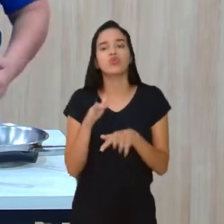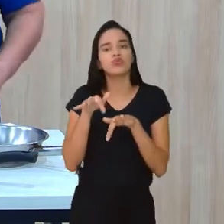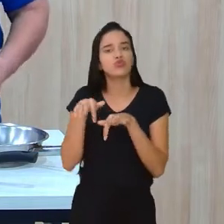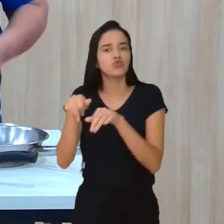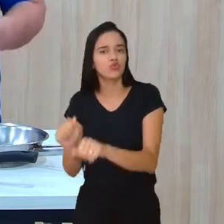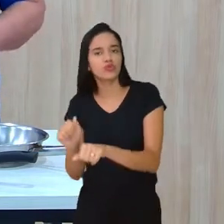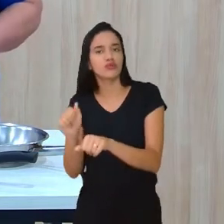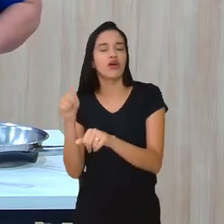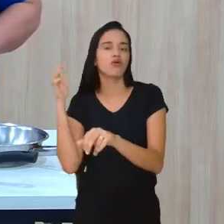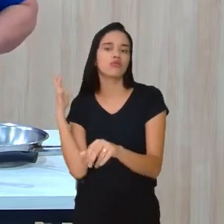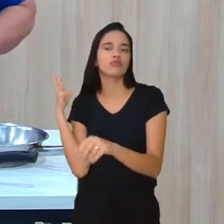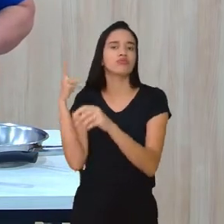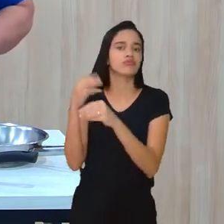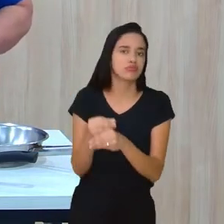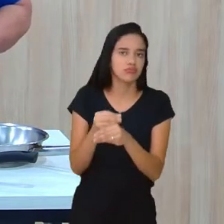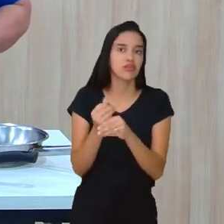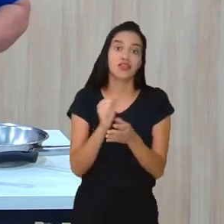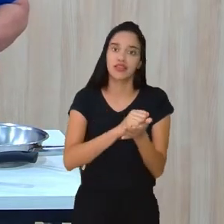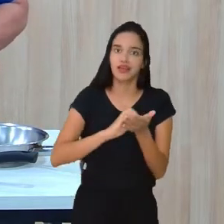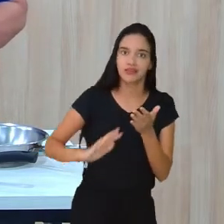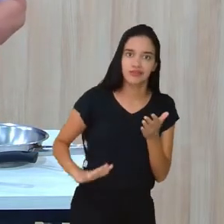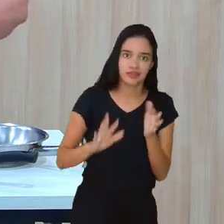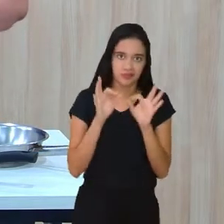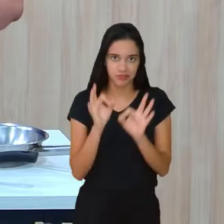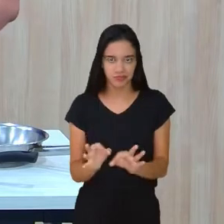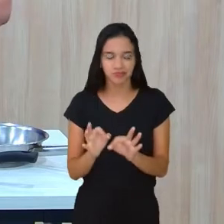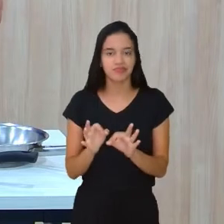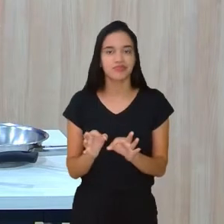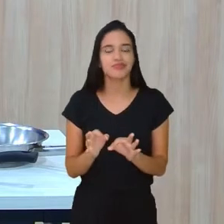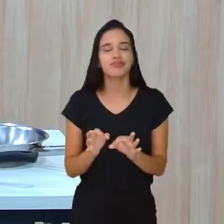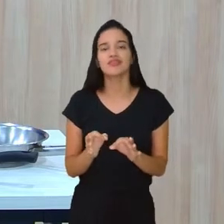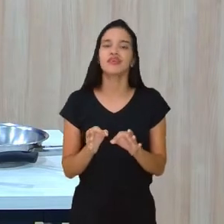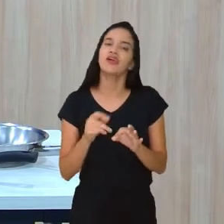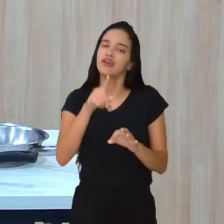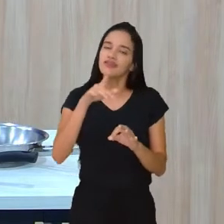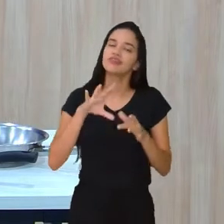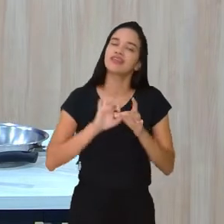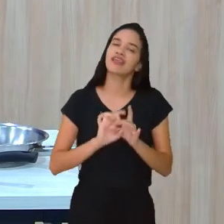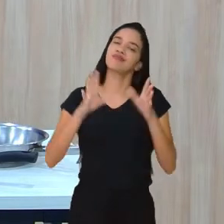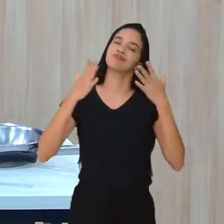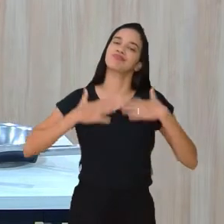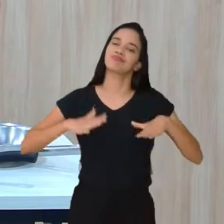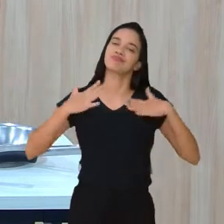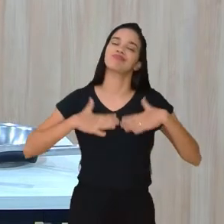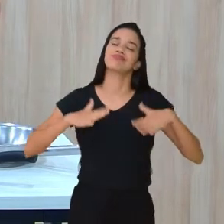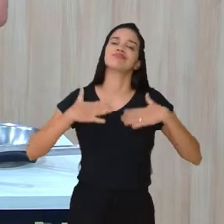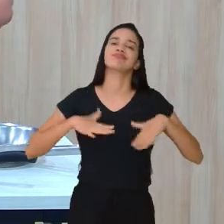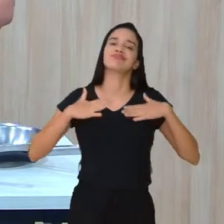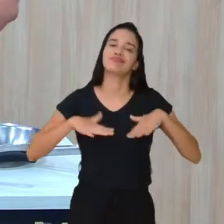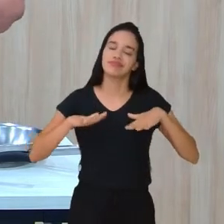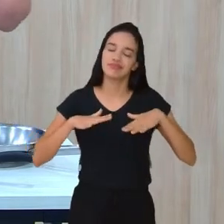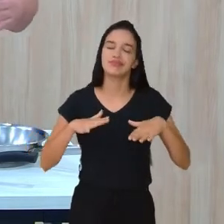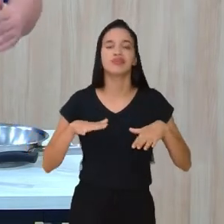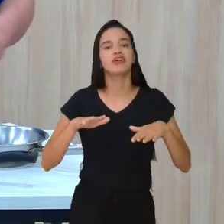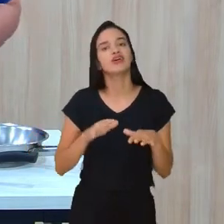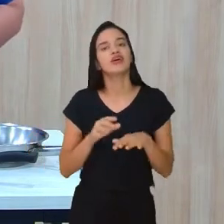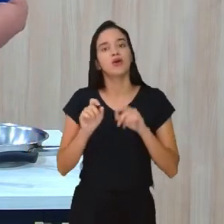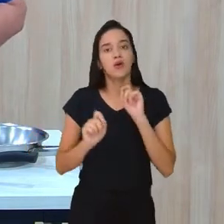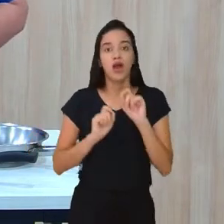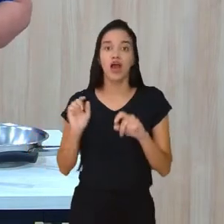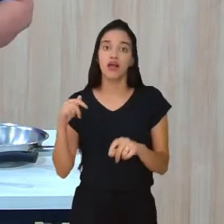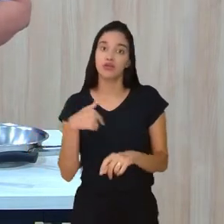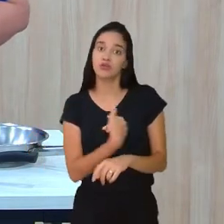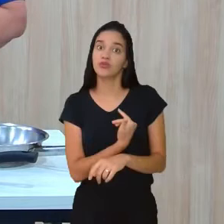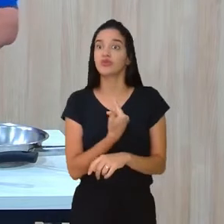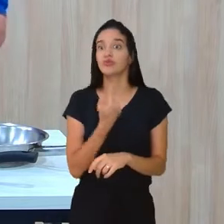e rever aí a questão da atividade. Então, fiquem bastante à vontade em relação aí, né, a esse